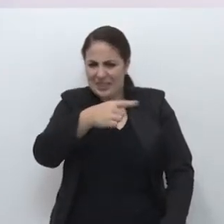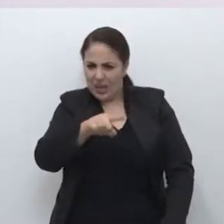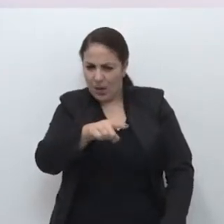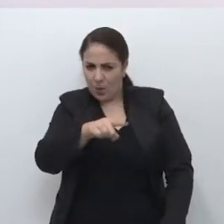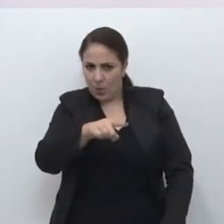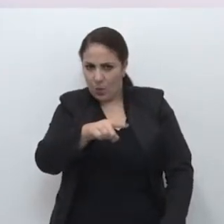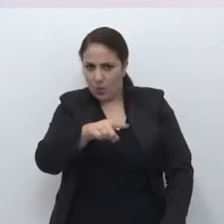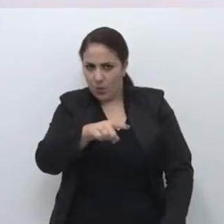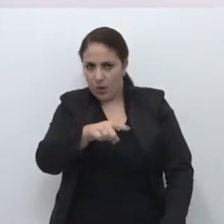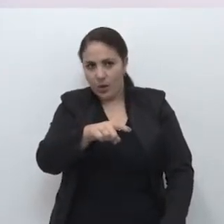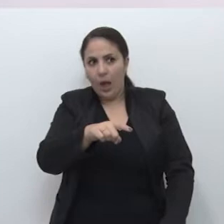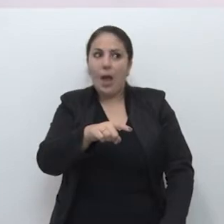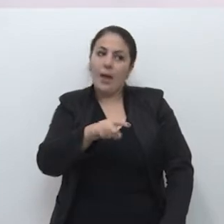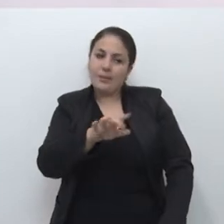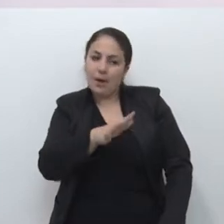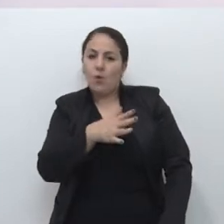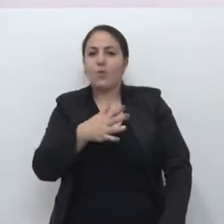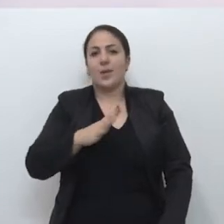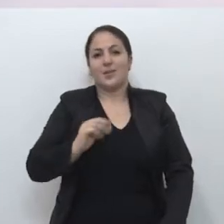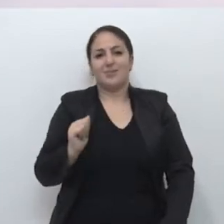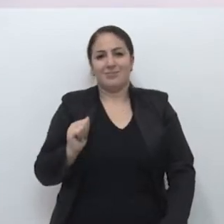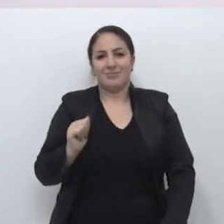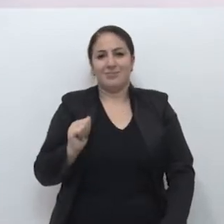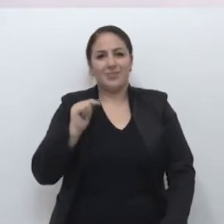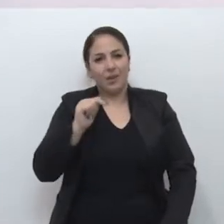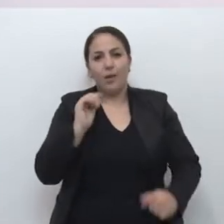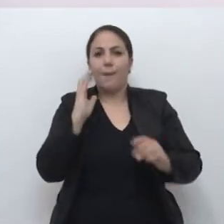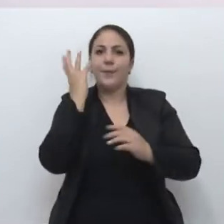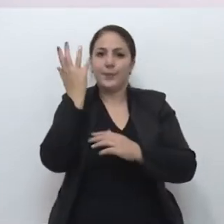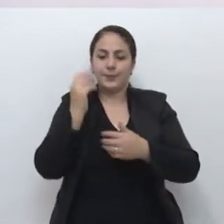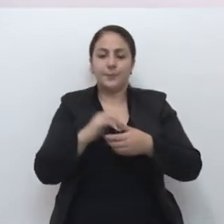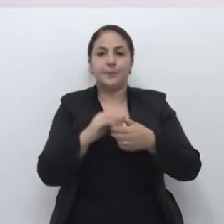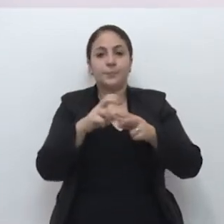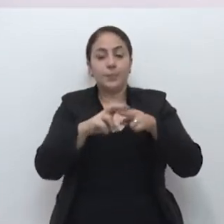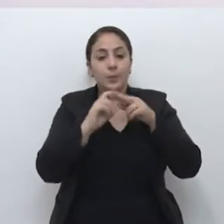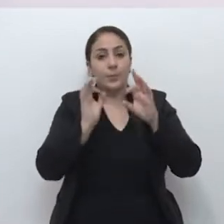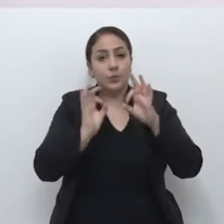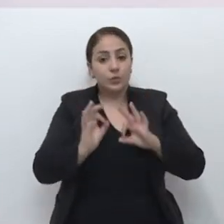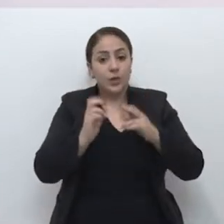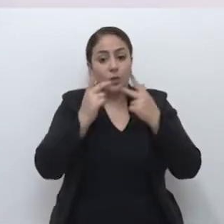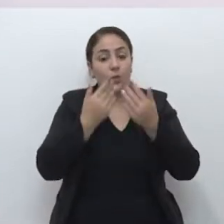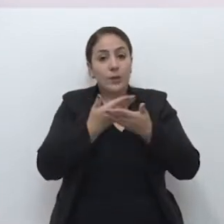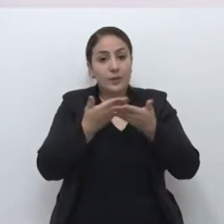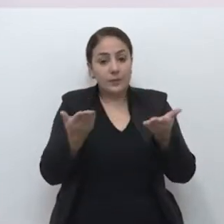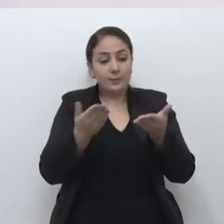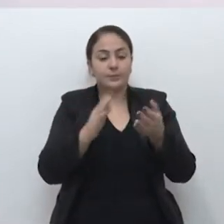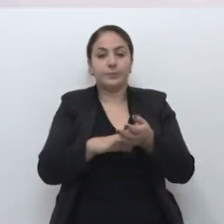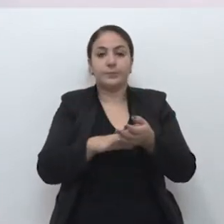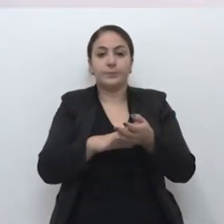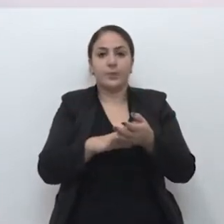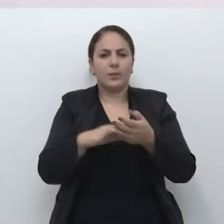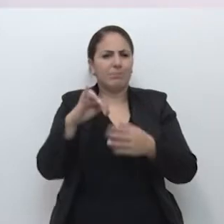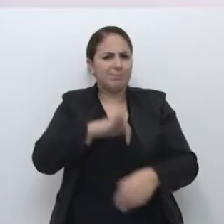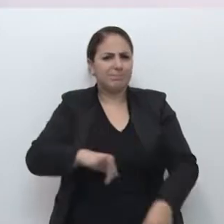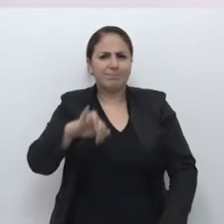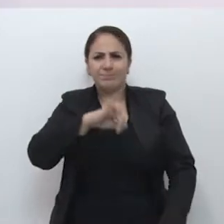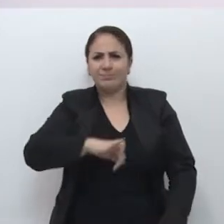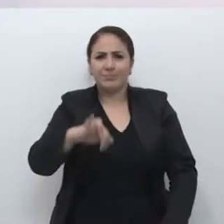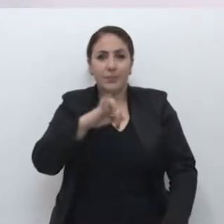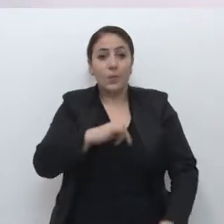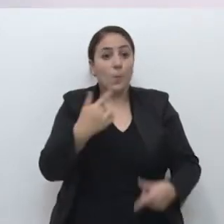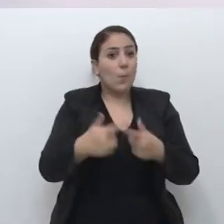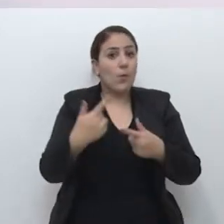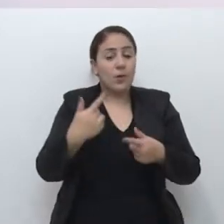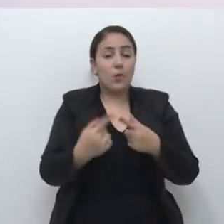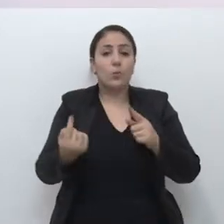significar o talvez e por aí várias situações acabam acontecendo, assim. Então um projeto como esses, ele é de extrema